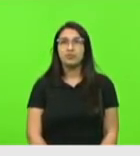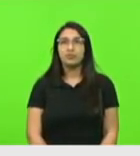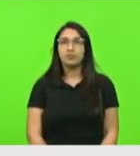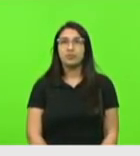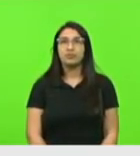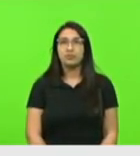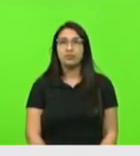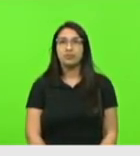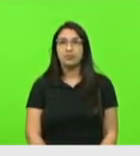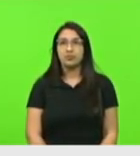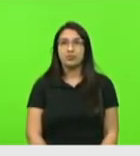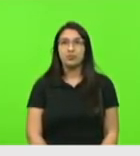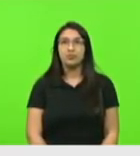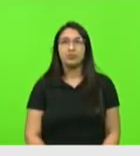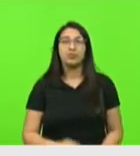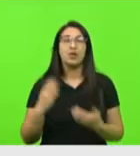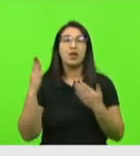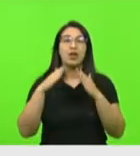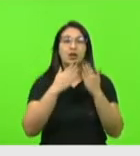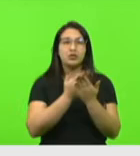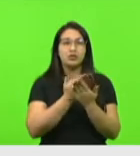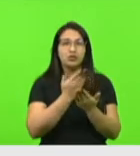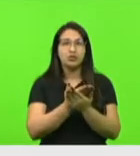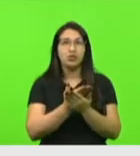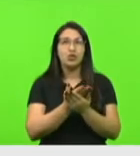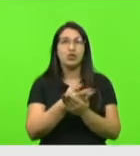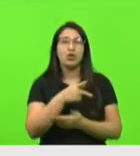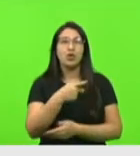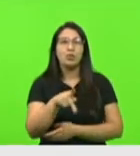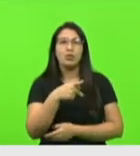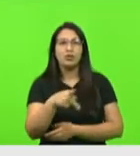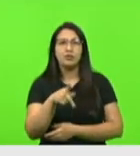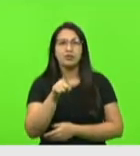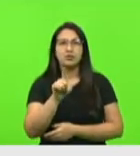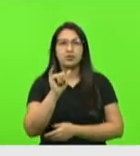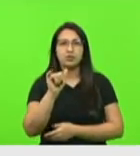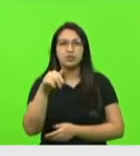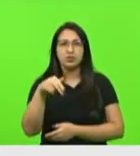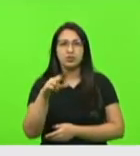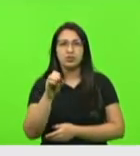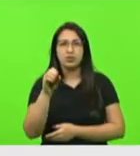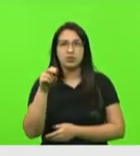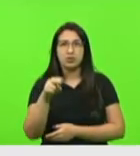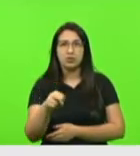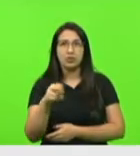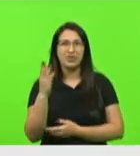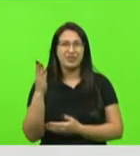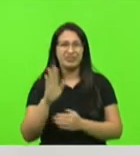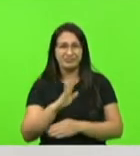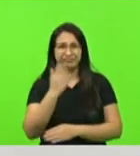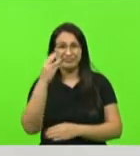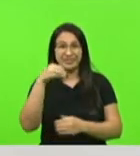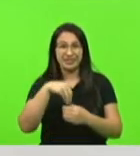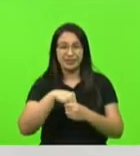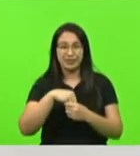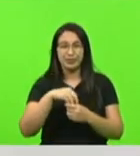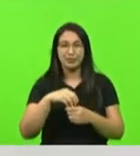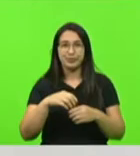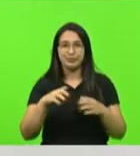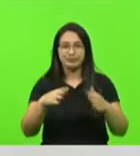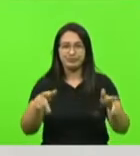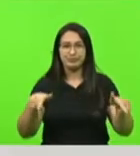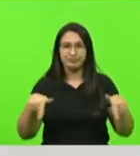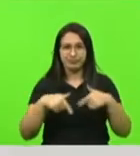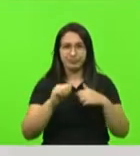Professor Lincoln, professor de educação física, quando chove, a situação do ginásio. E ele também